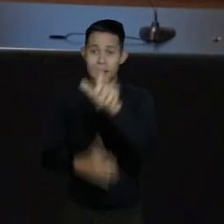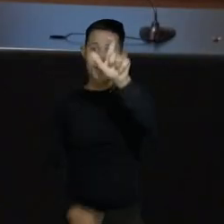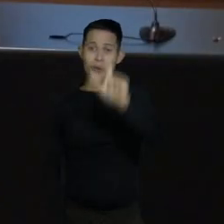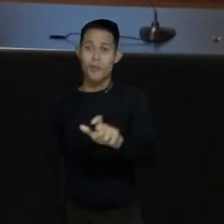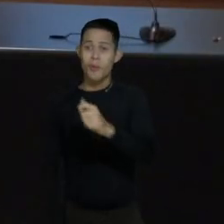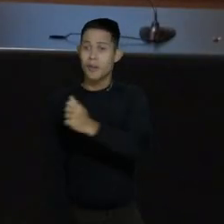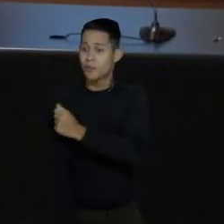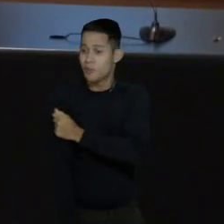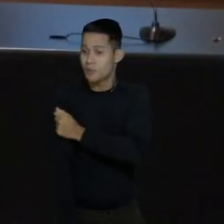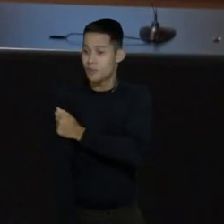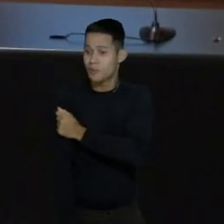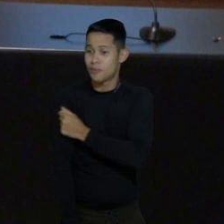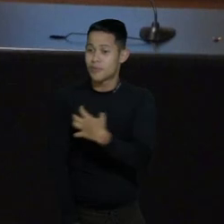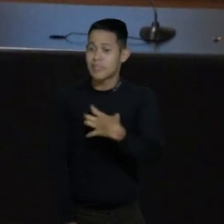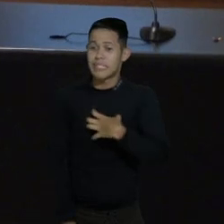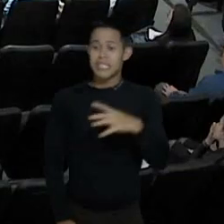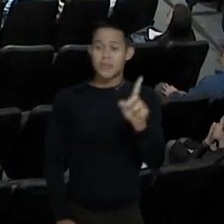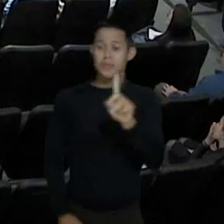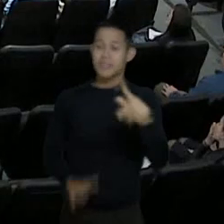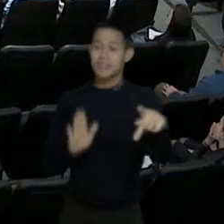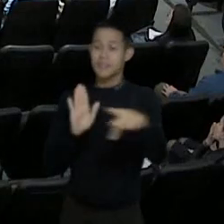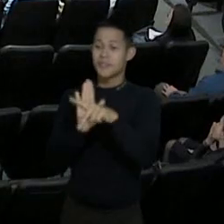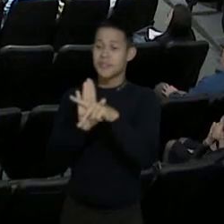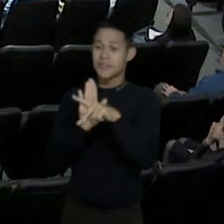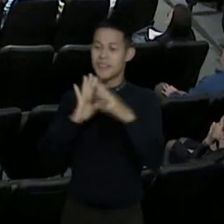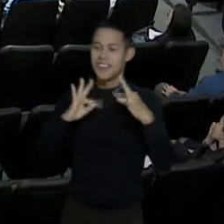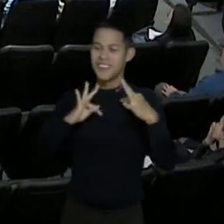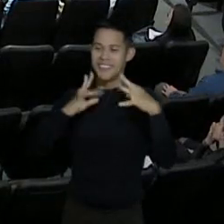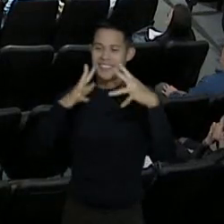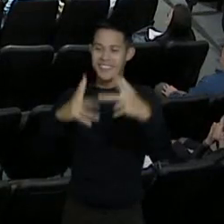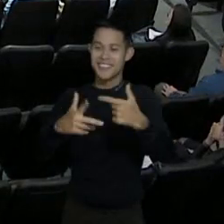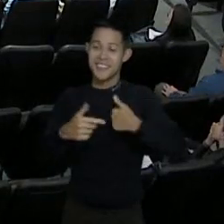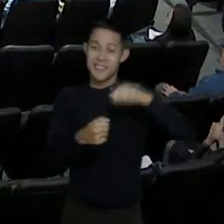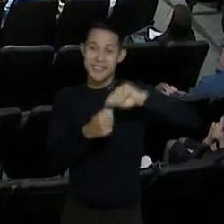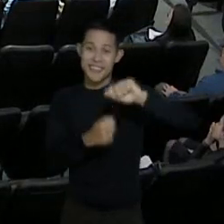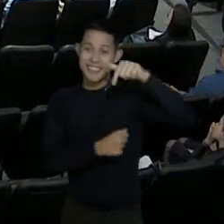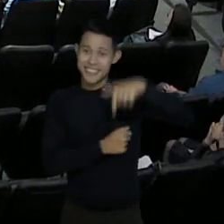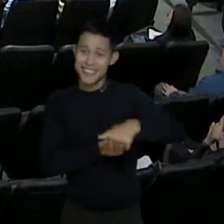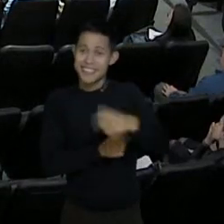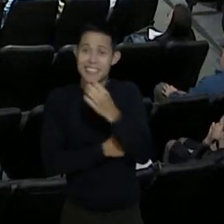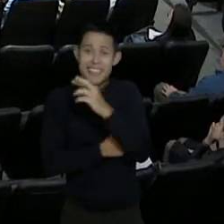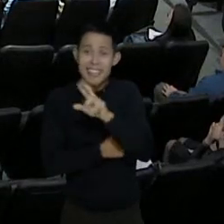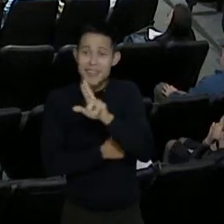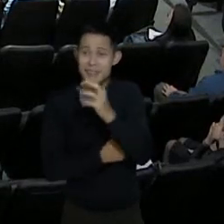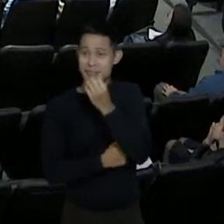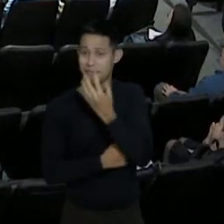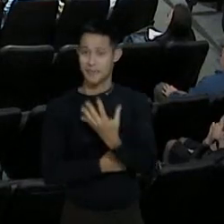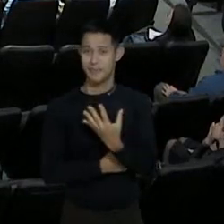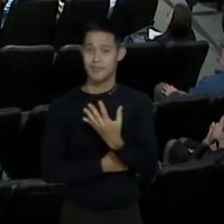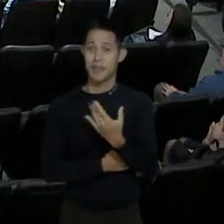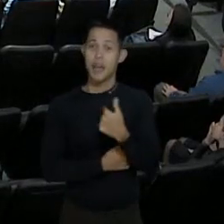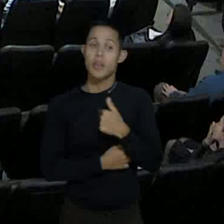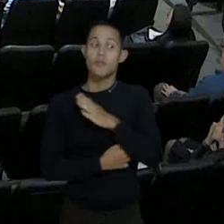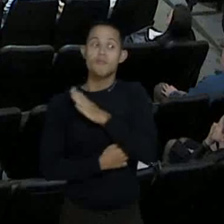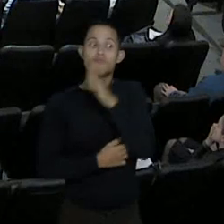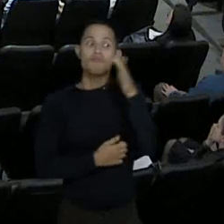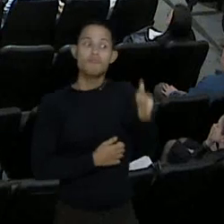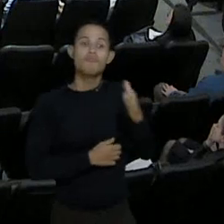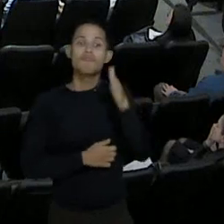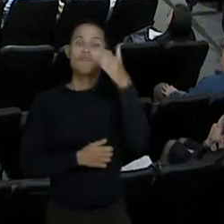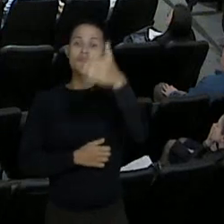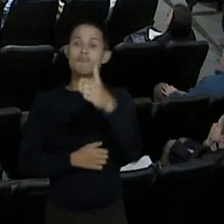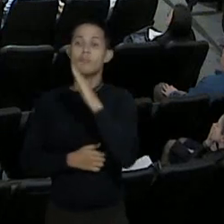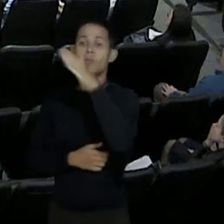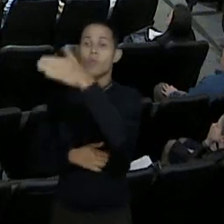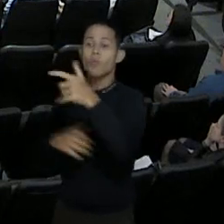pertencente e fala tudo que eu faço aqui eu não sou bom aqui né e eu vou procurar um lugar onde eu sou bom